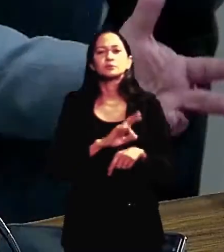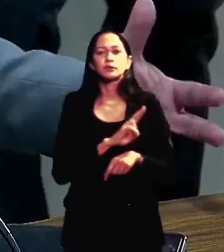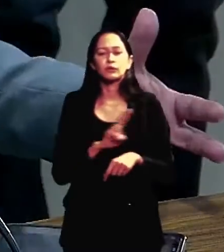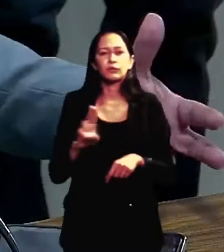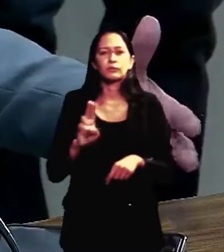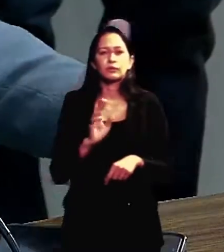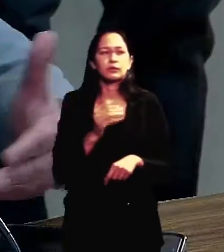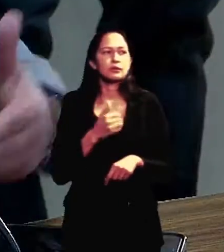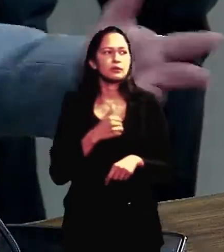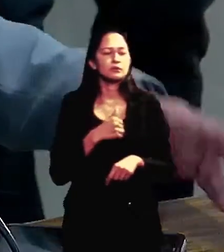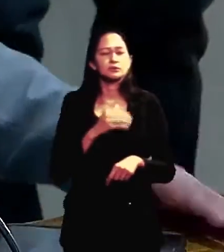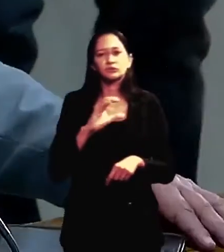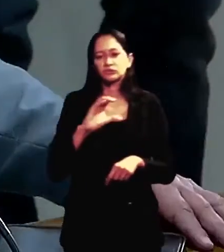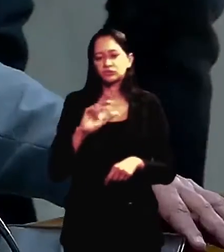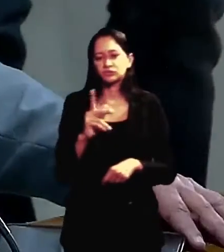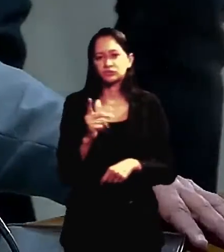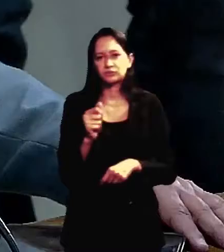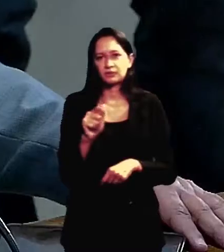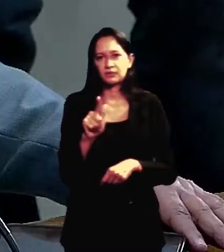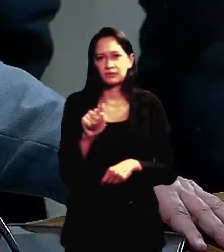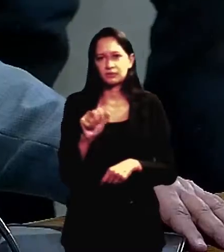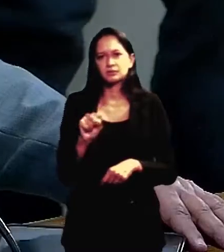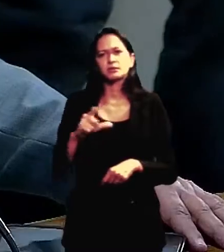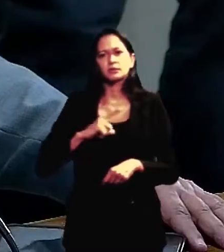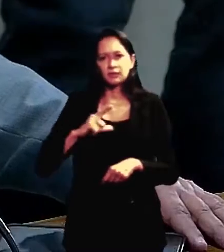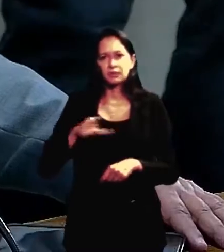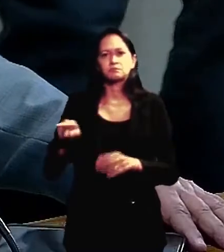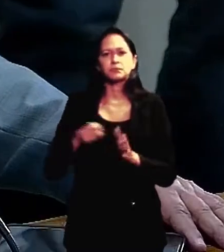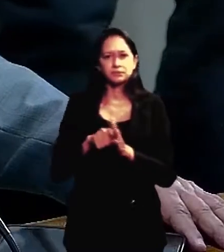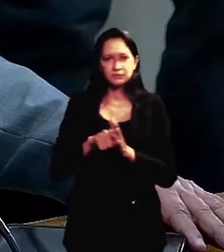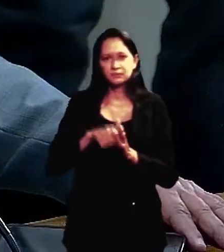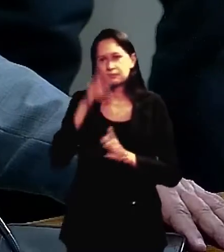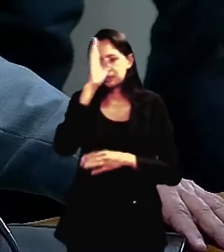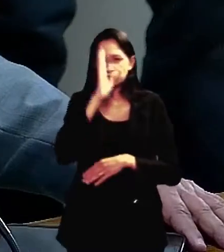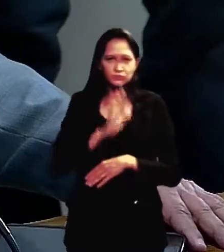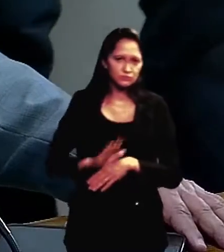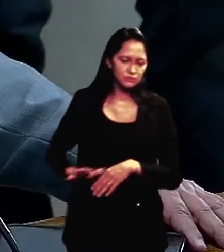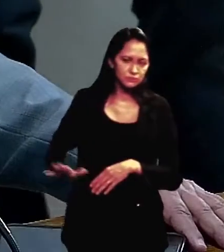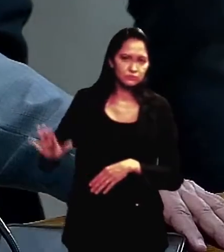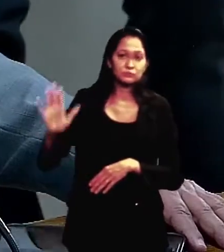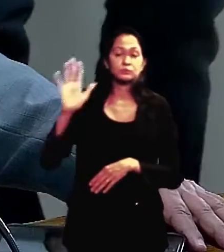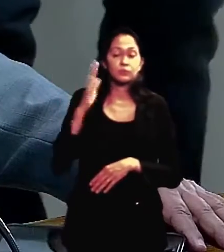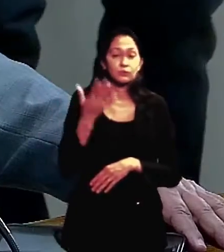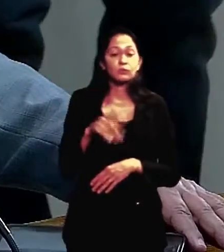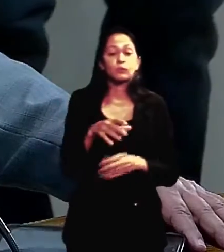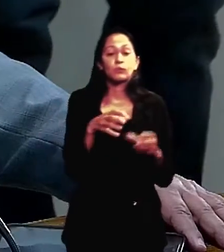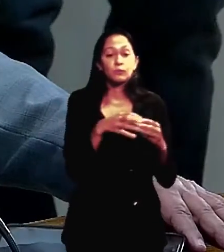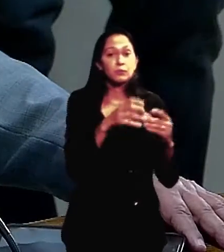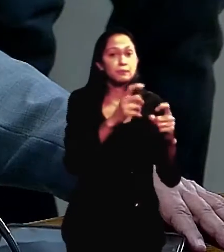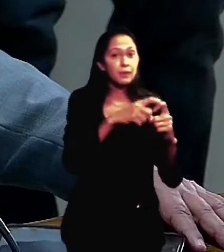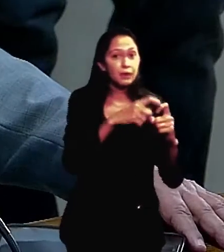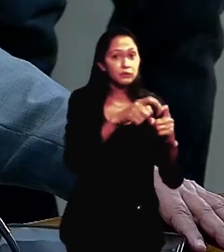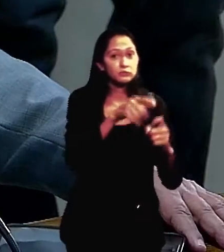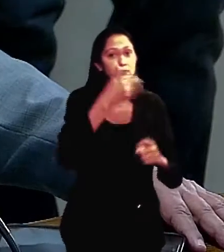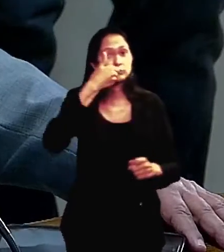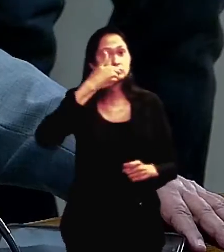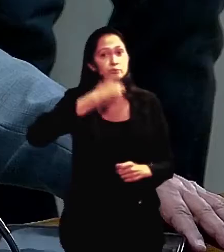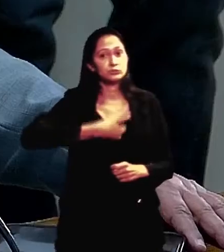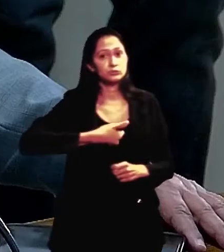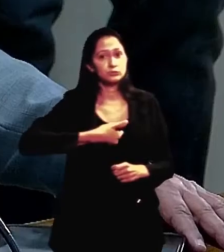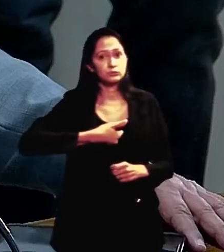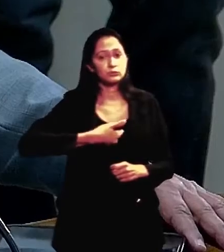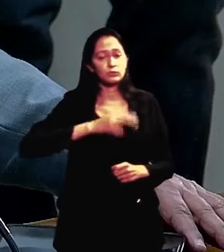doença de Chagas, respeitado em todo o Brasil, por isso que, atendendo o pedido da classe médica